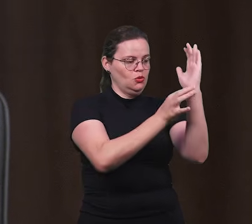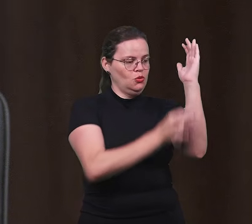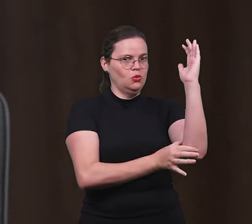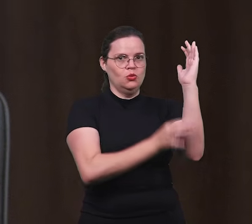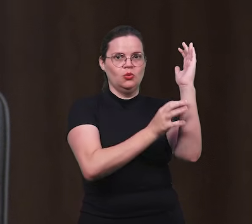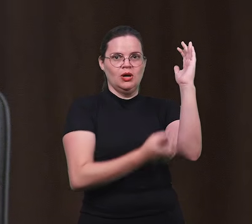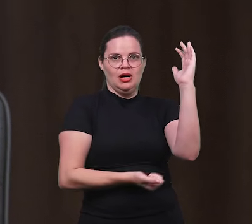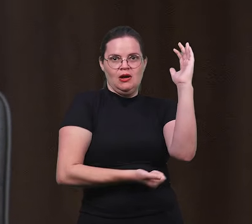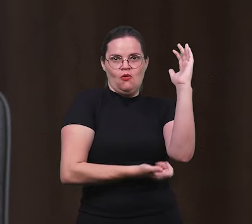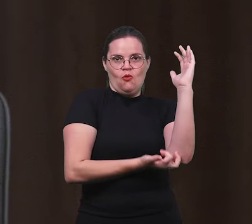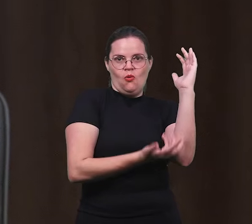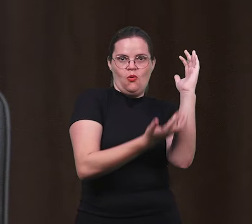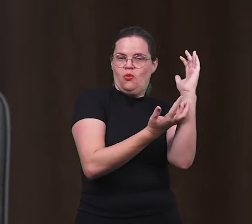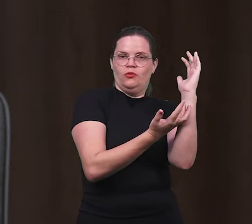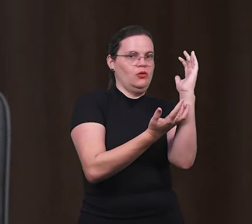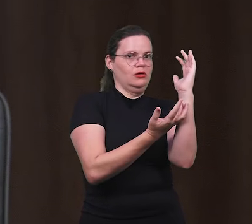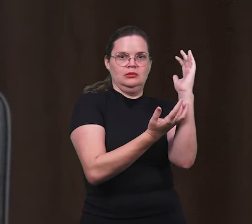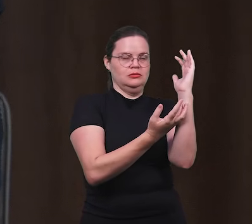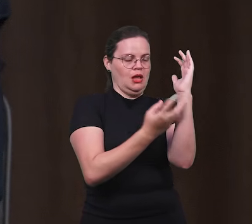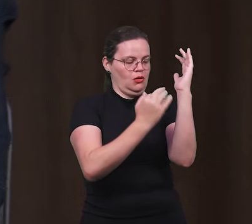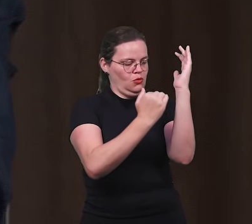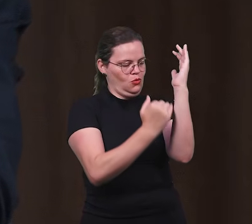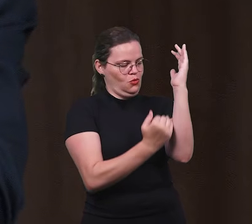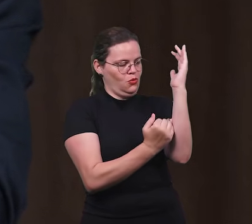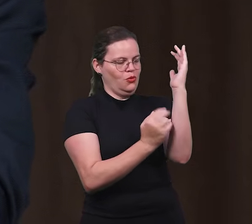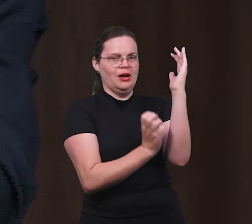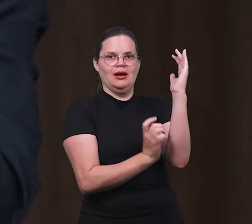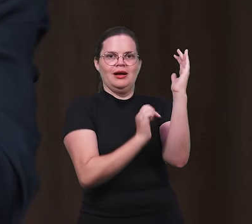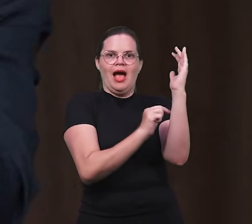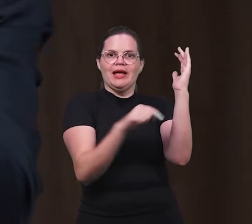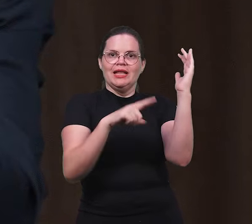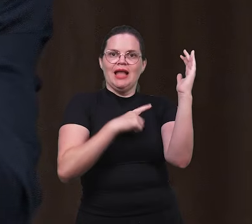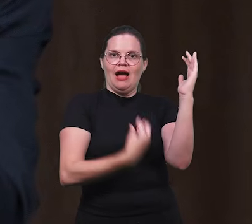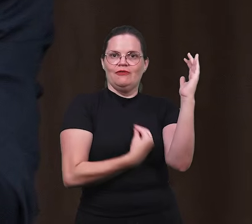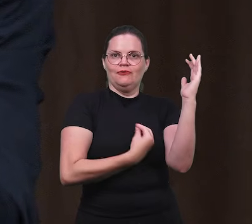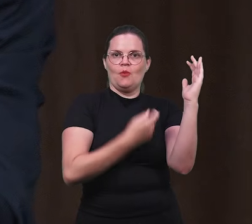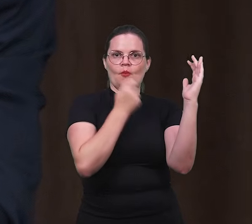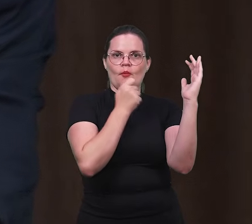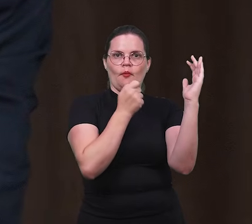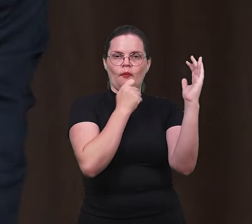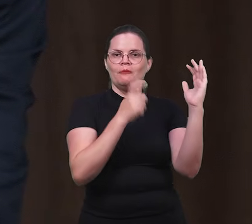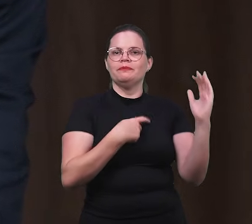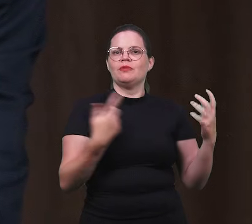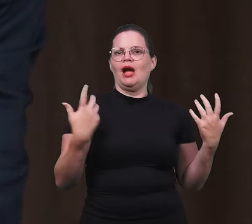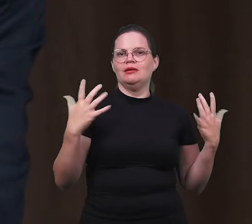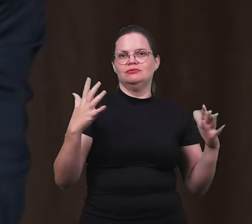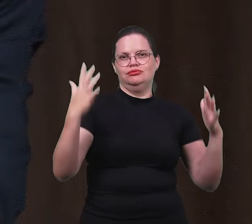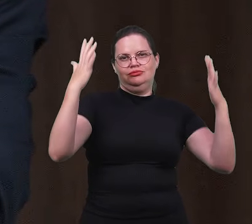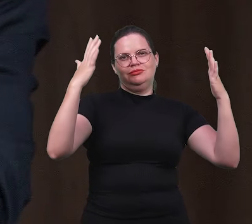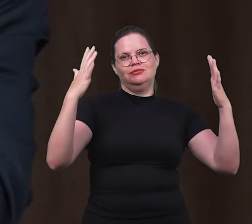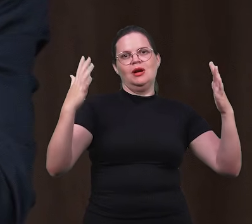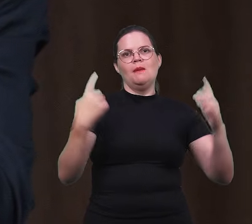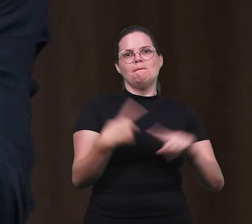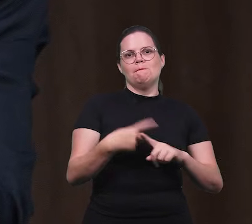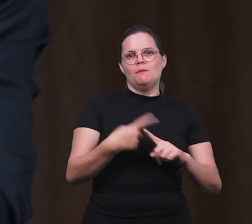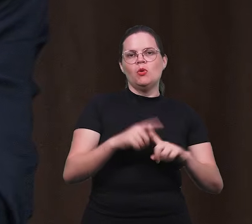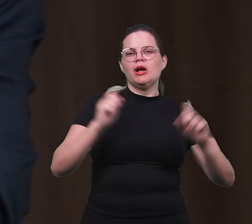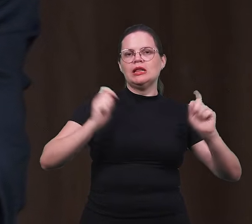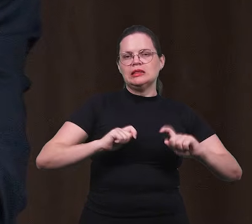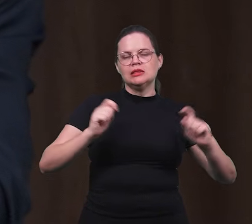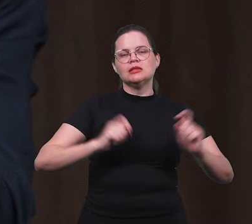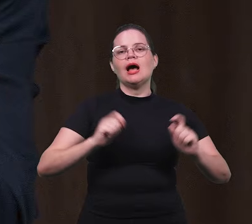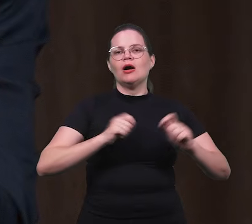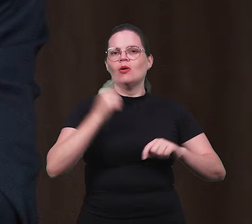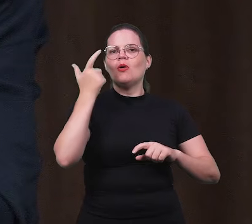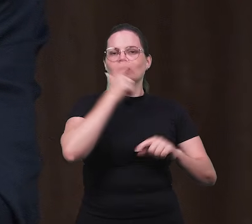tinha. Sim. Tinha ficado um pouco. Aí foi uma festa. Eles estavam comemorando, porque o tronco estava ali, então... Ia voltar a produzir. Ia